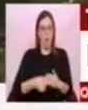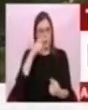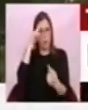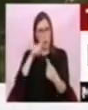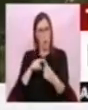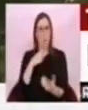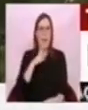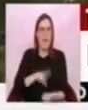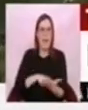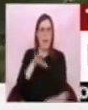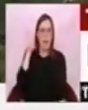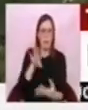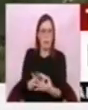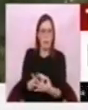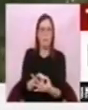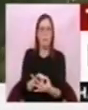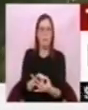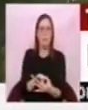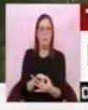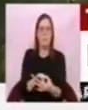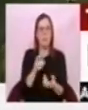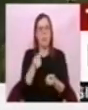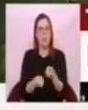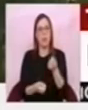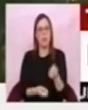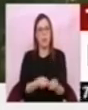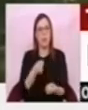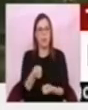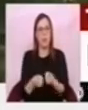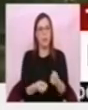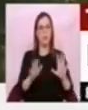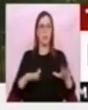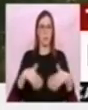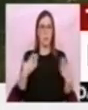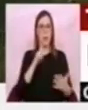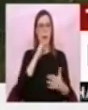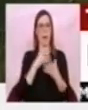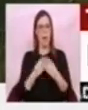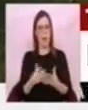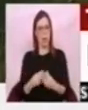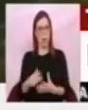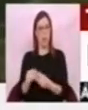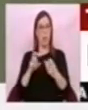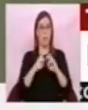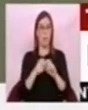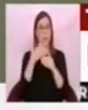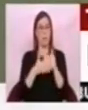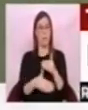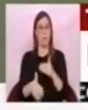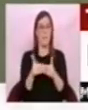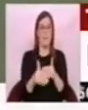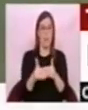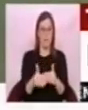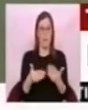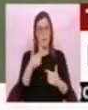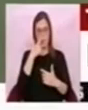mais realistas e, de passo a passo, poder realmente ter capacidade de resolver os problemas que vai ter pela frente.